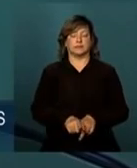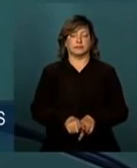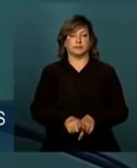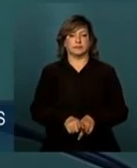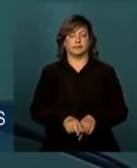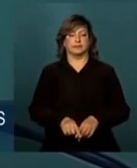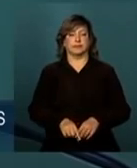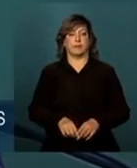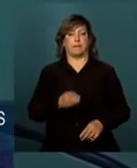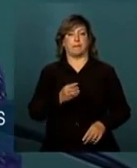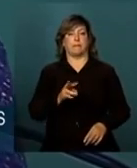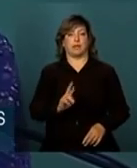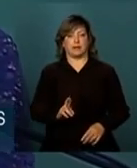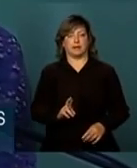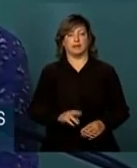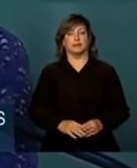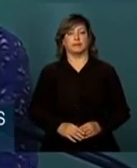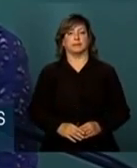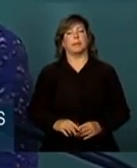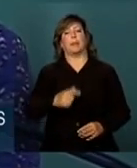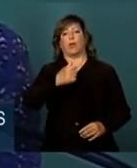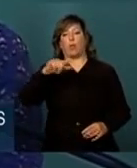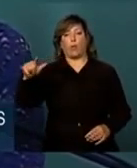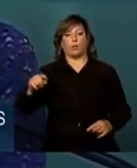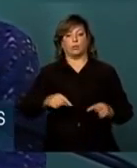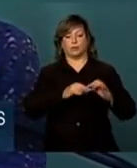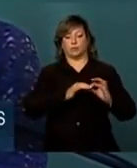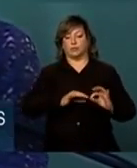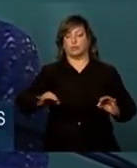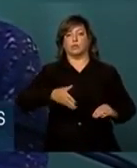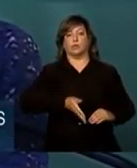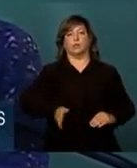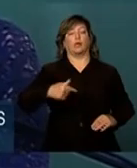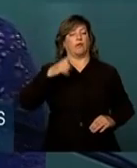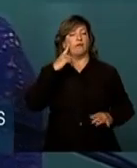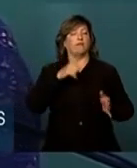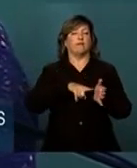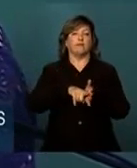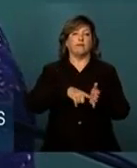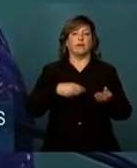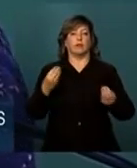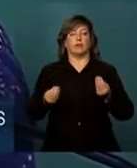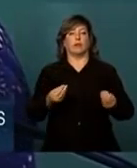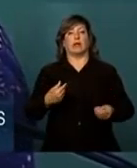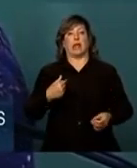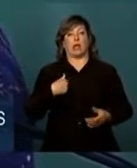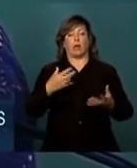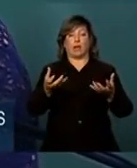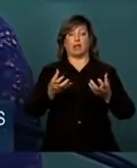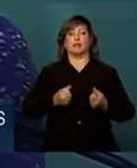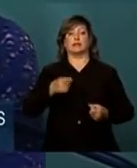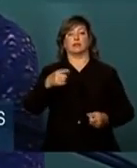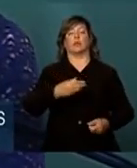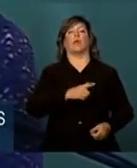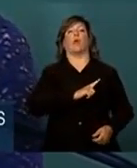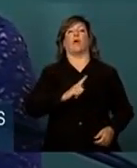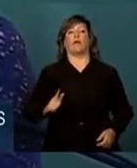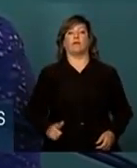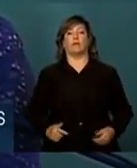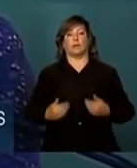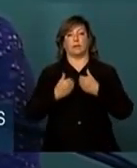outras BRs e outros trechos nós vamos avaliar. Eu recebi o pedido do governador